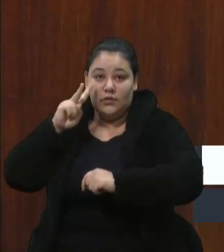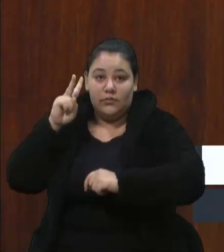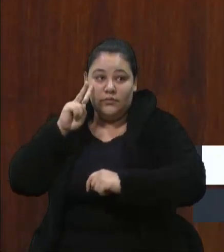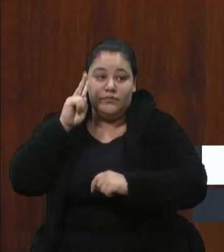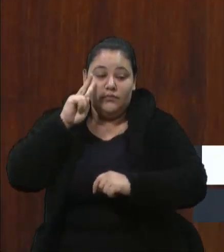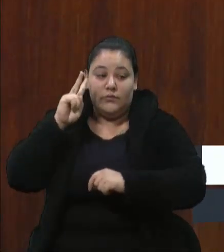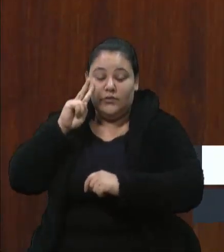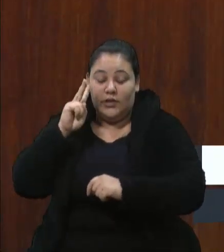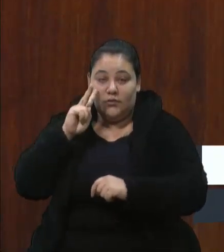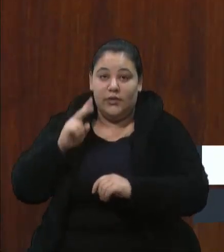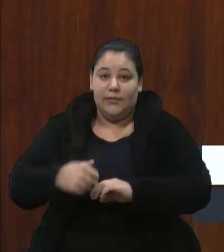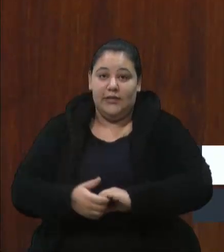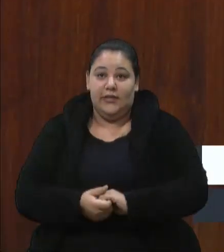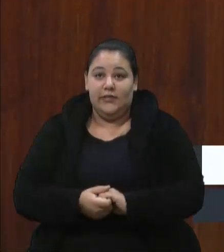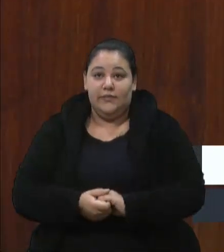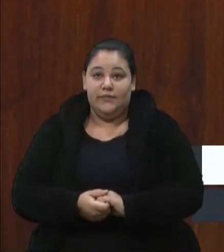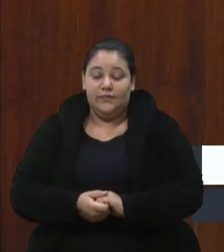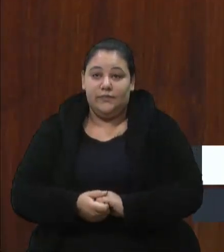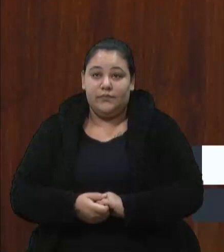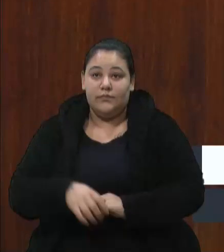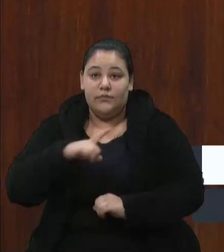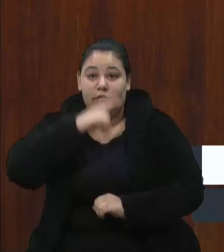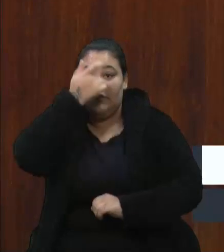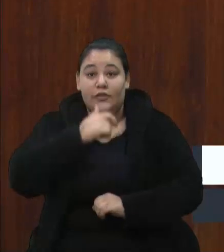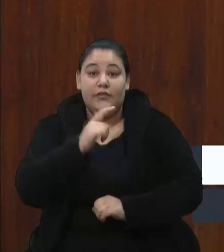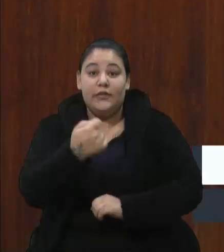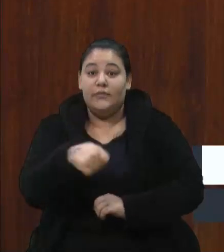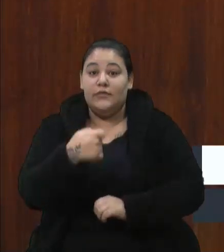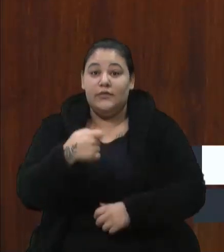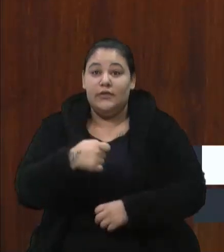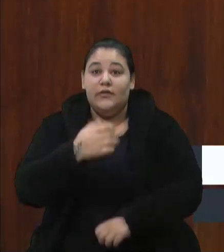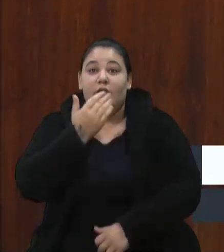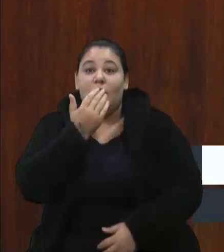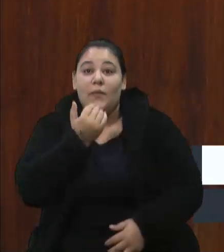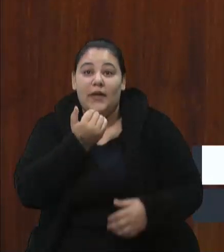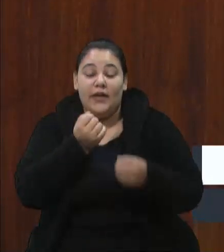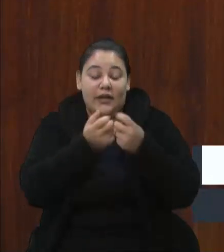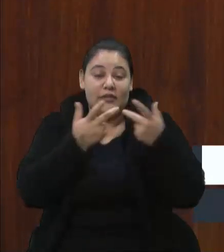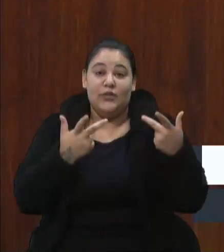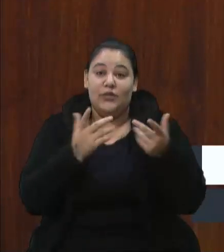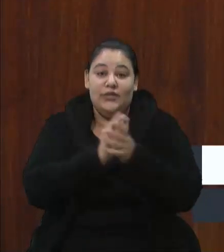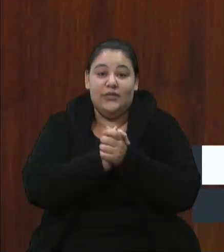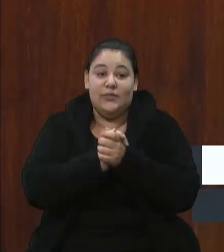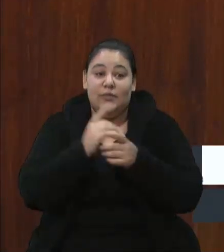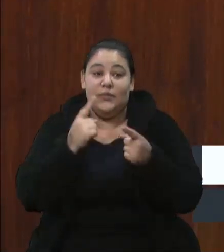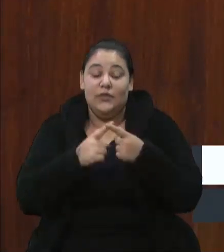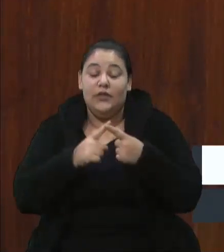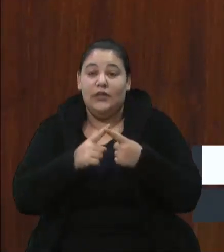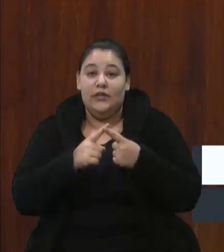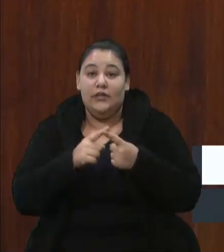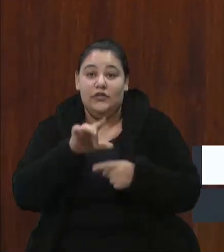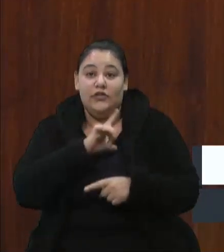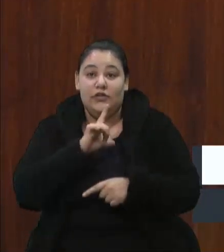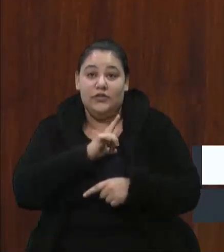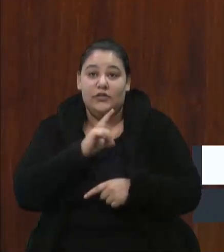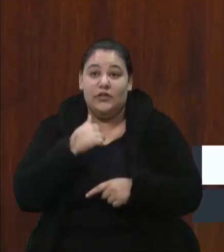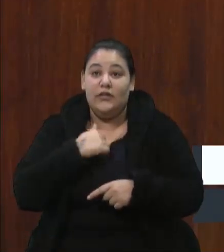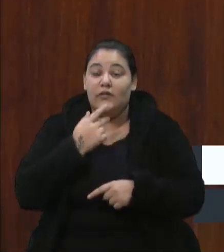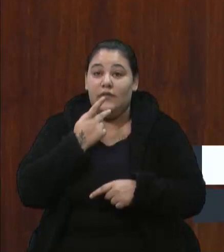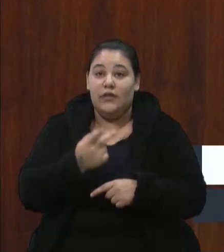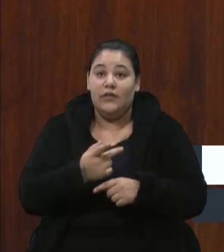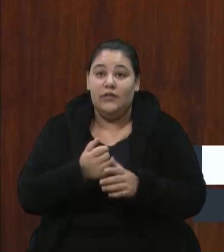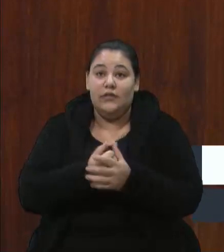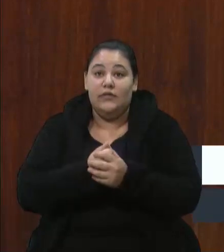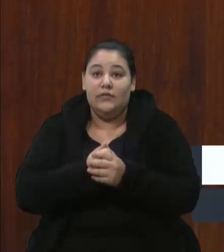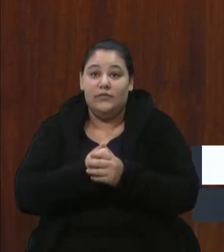para o meu filho até os 2 anos, porque eu achava que ele não precisava comer aqueles docinhos de escolinha, não porque ele tinha... E eu dizia, a escola não pode